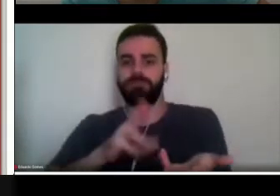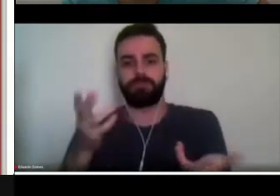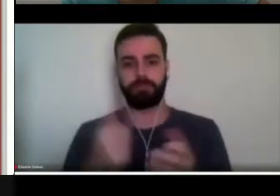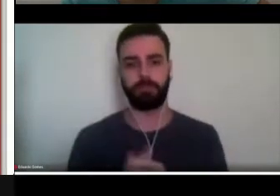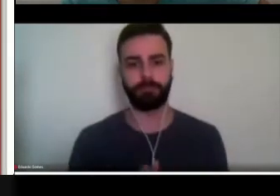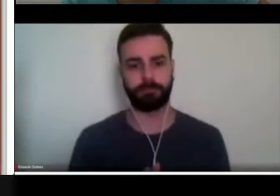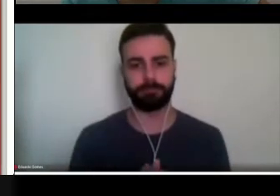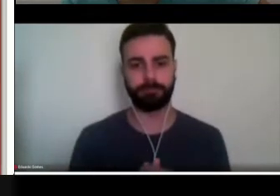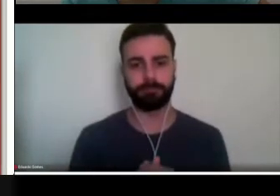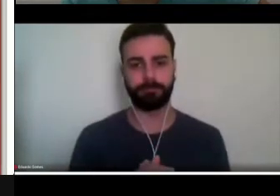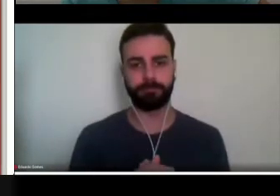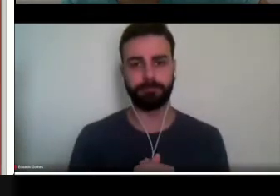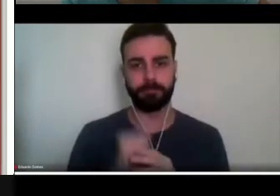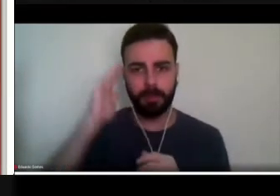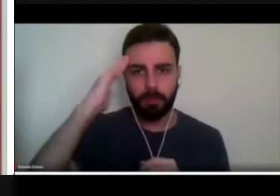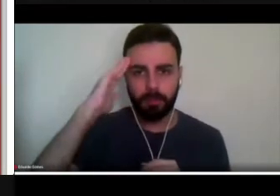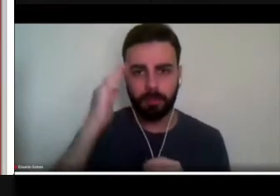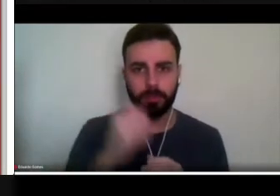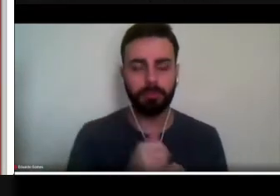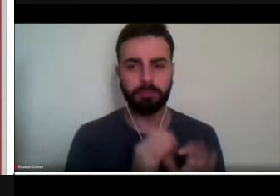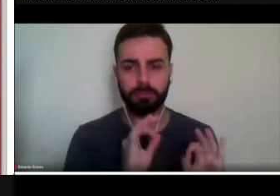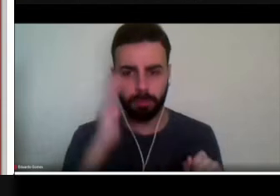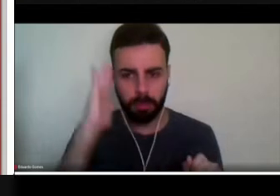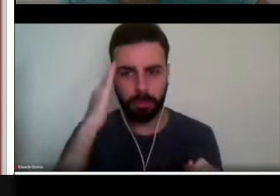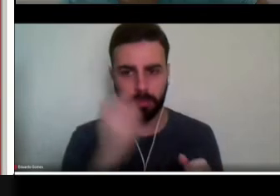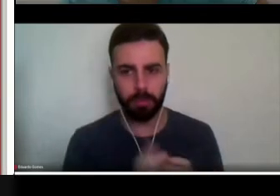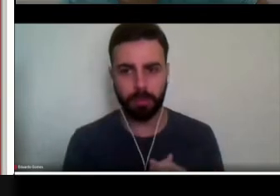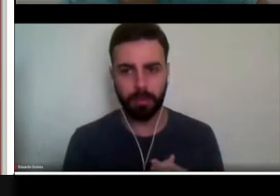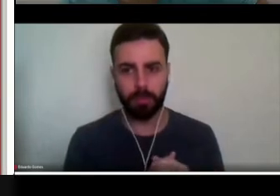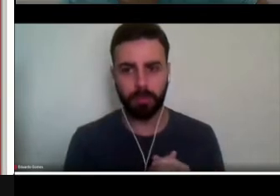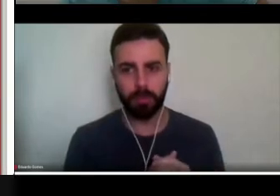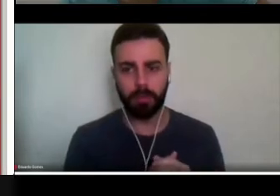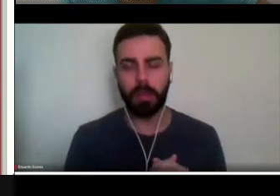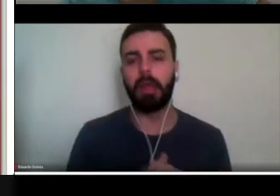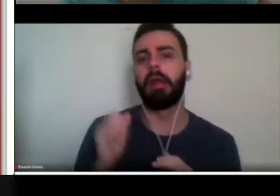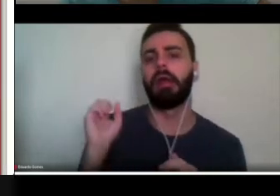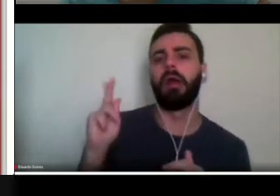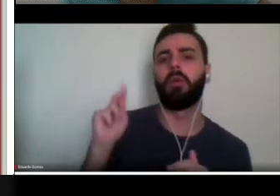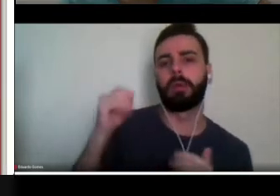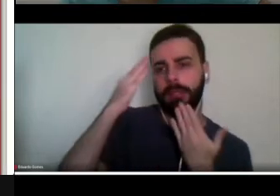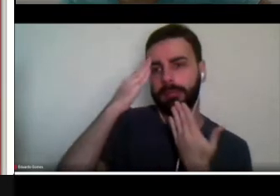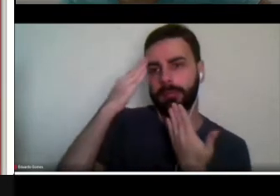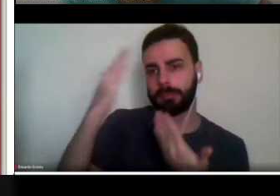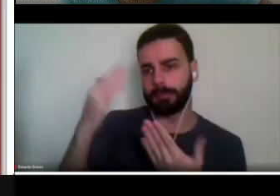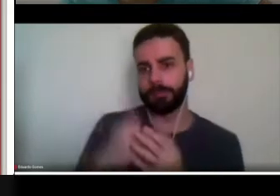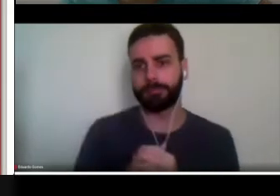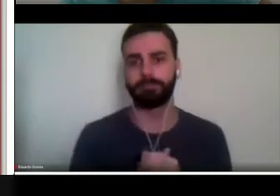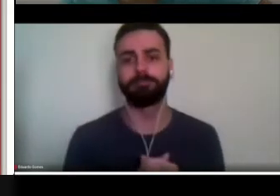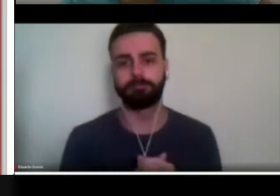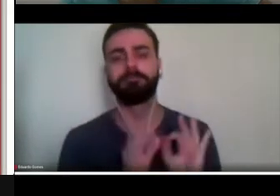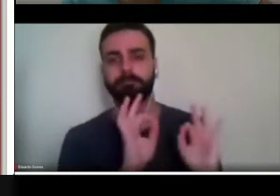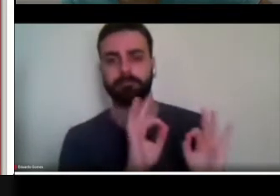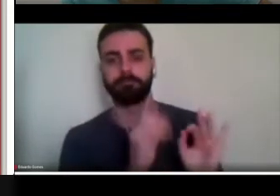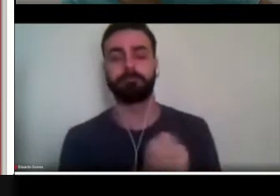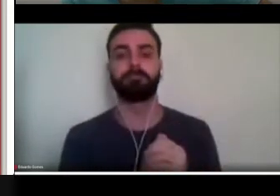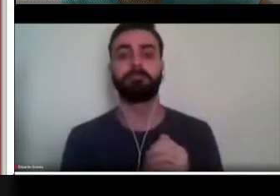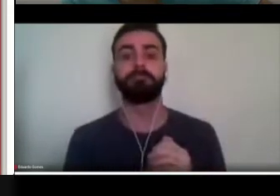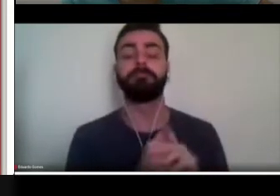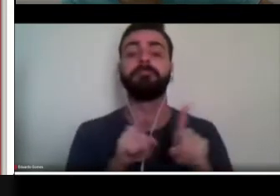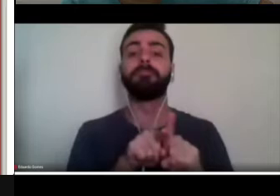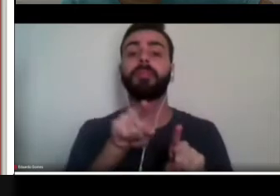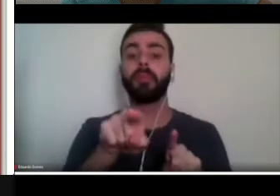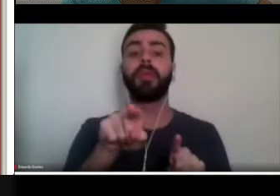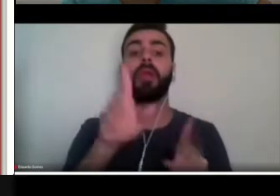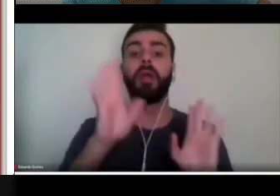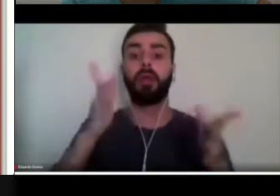Entendeu? Tá bom, obrigada, professor. Exatamente. E aí, quando você faz essa conta, né,